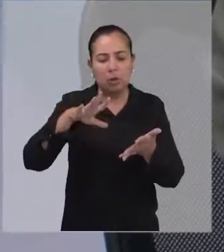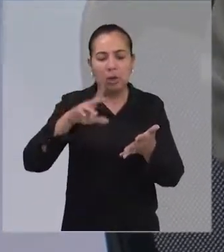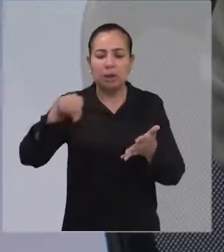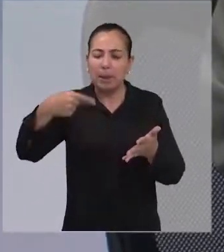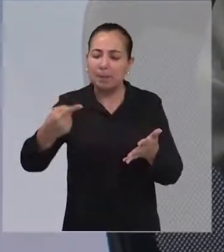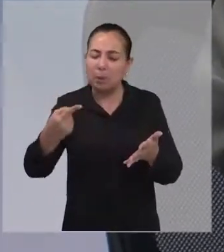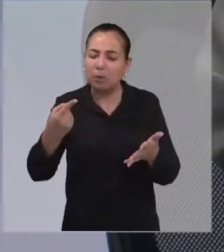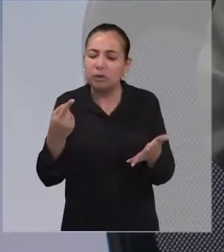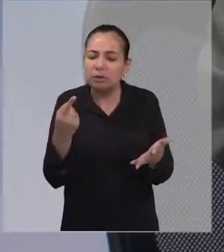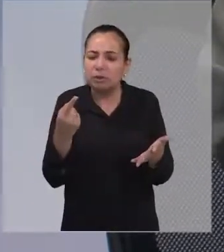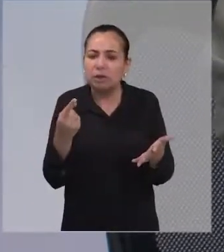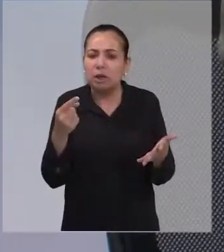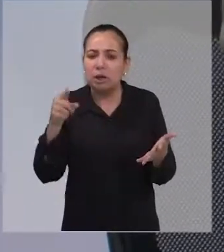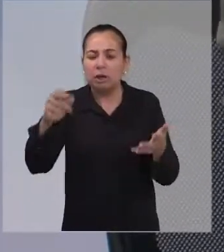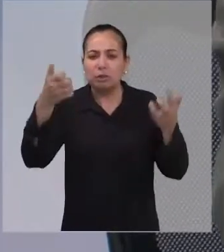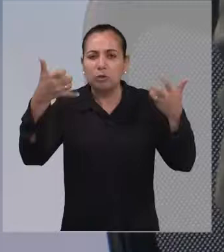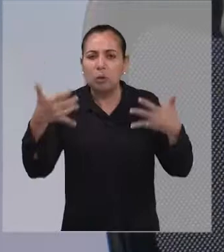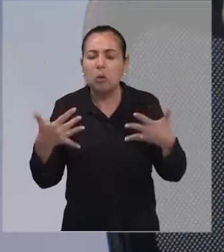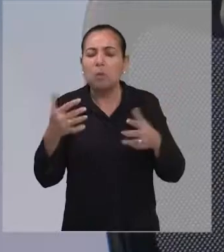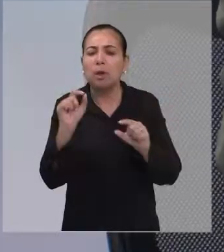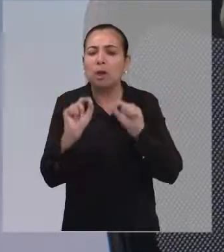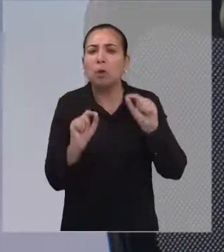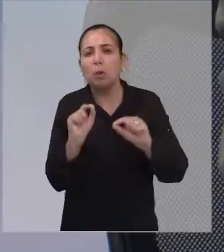identificar, em que ele coloca, inclusive,